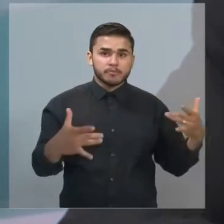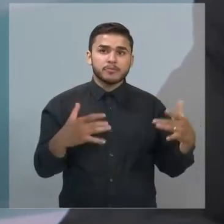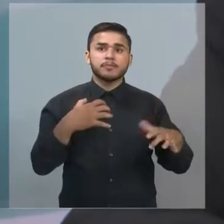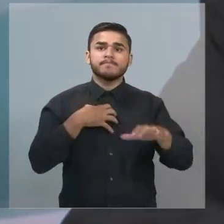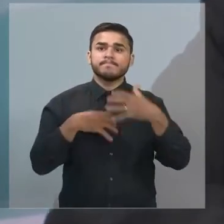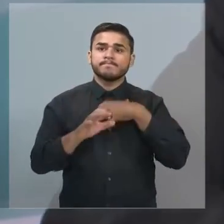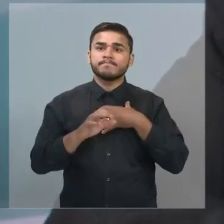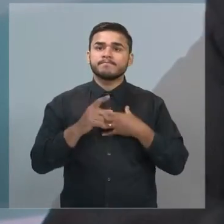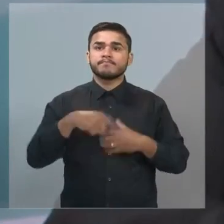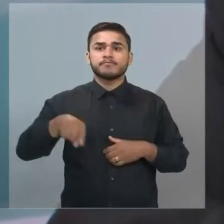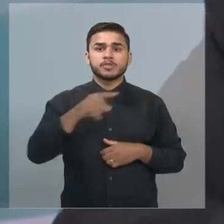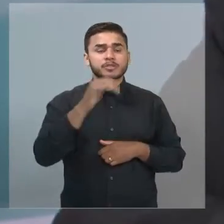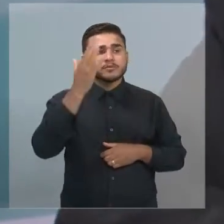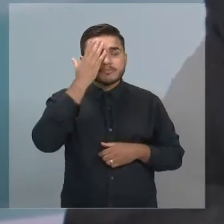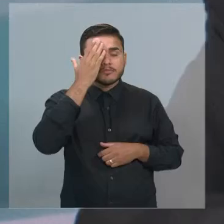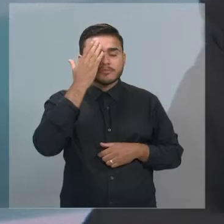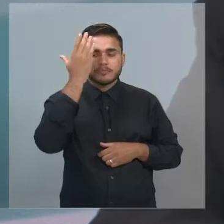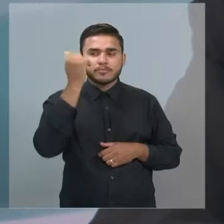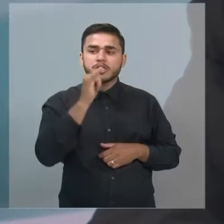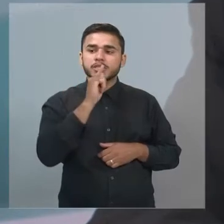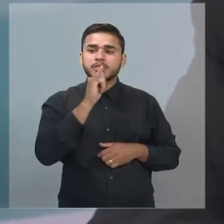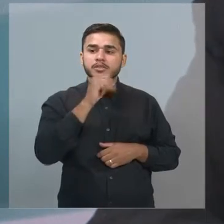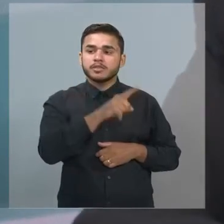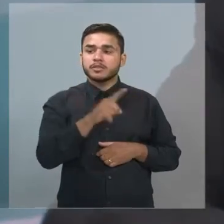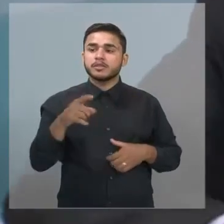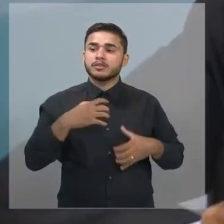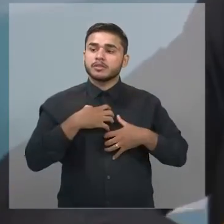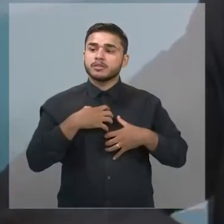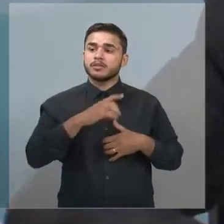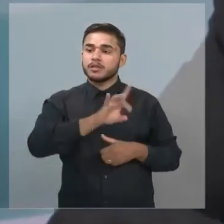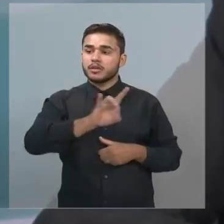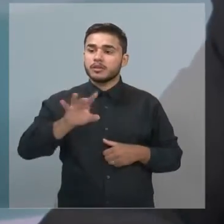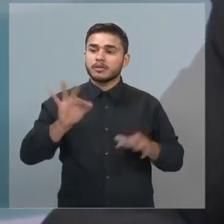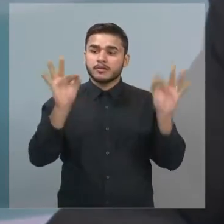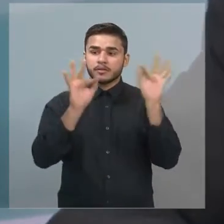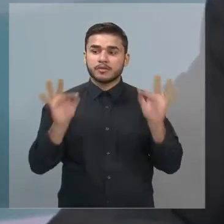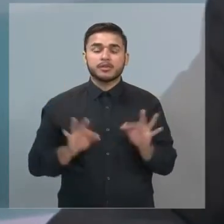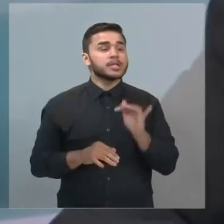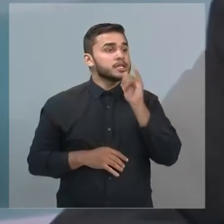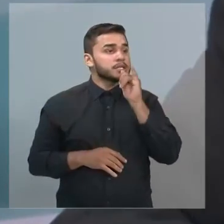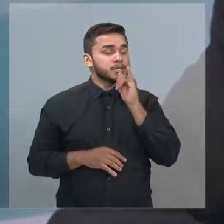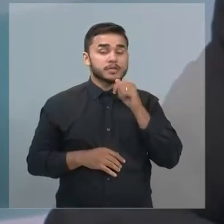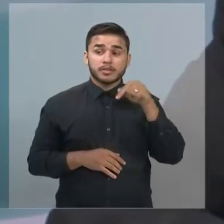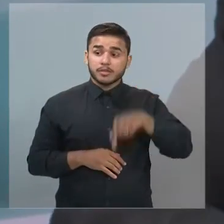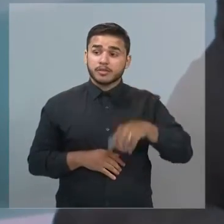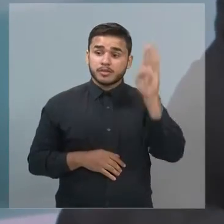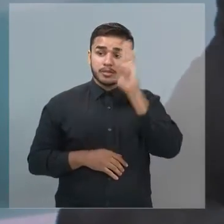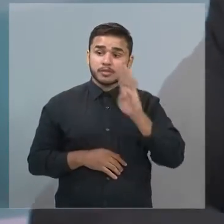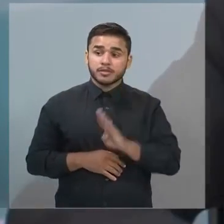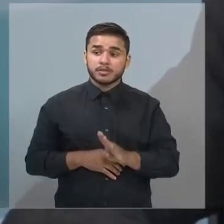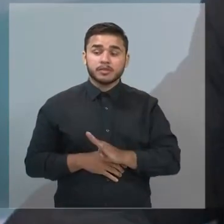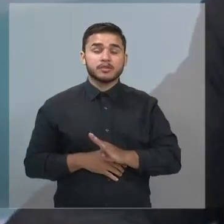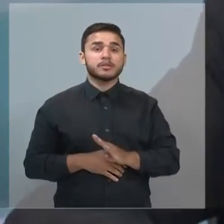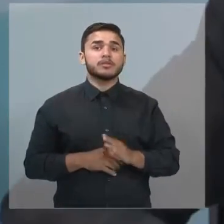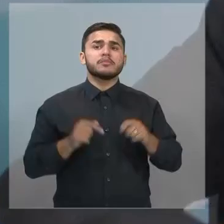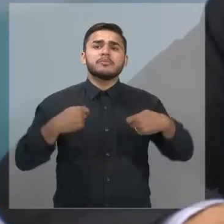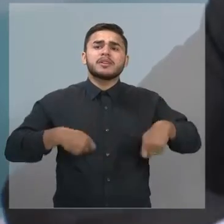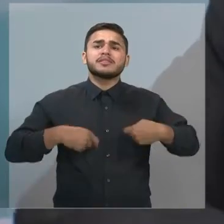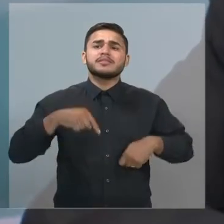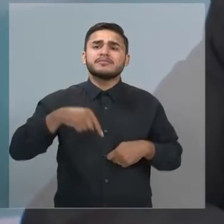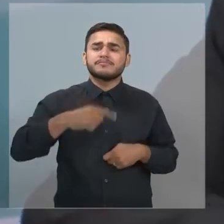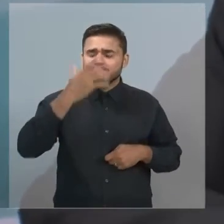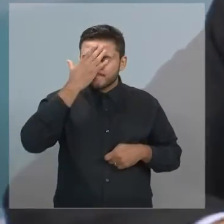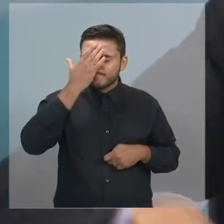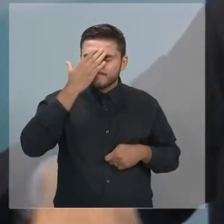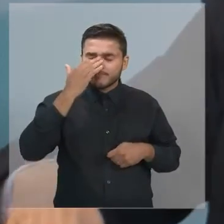dor e buscar, em última análise, cada um ser feliz. E mais ainda, O Brasil precisa tirar o estresse e